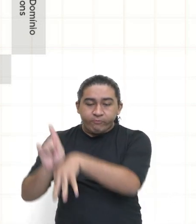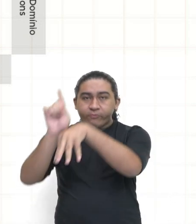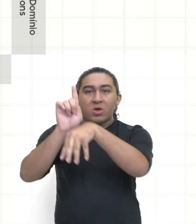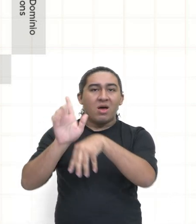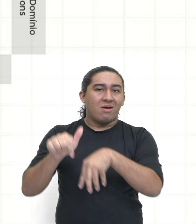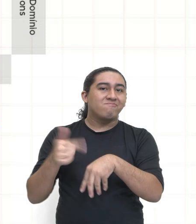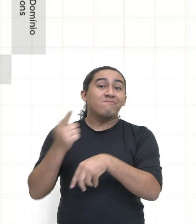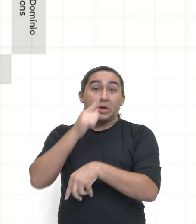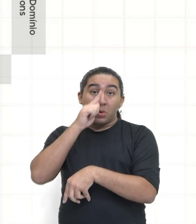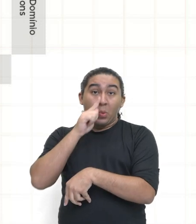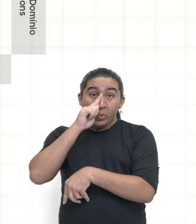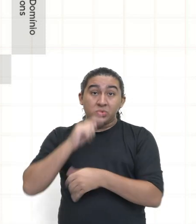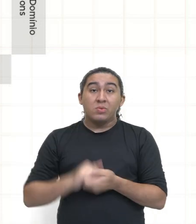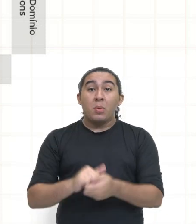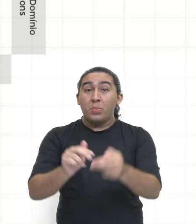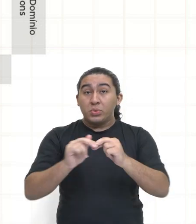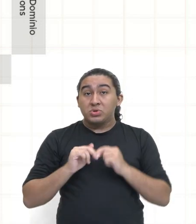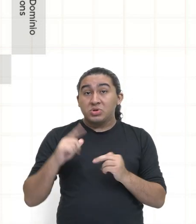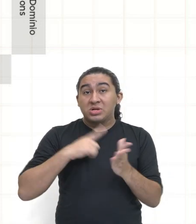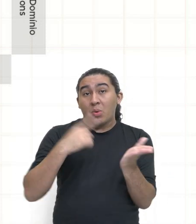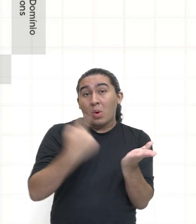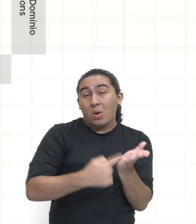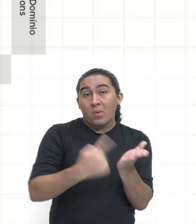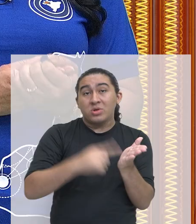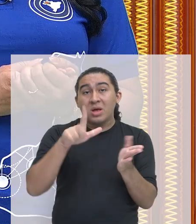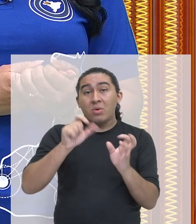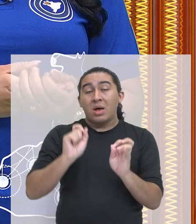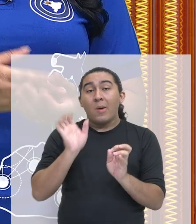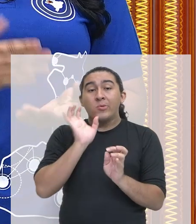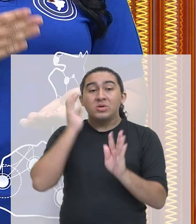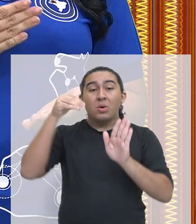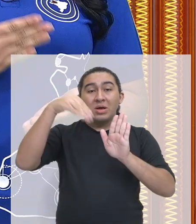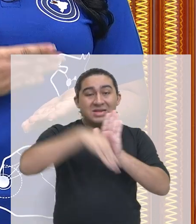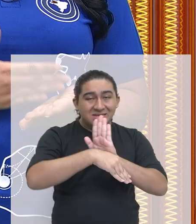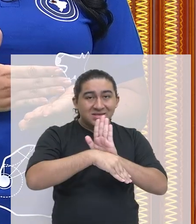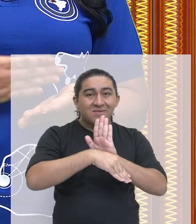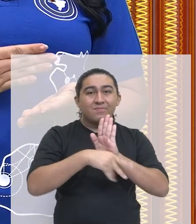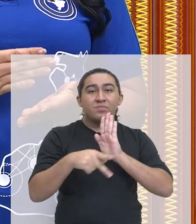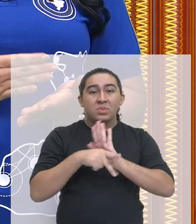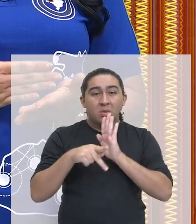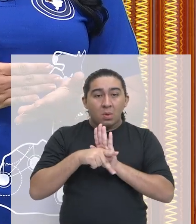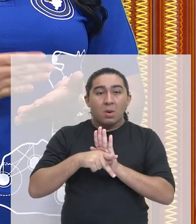E isso vai ocasionar o que nós conhecemos como crise dos mísseis de Cuba em